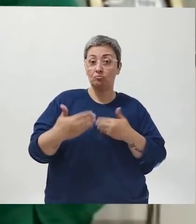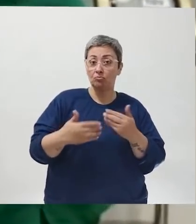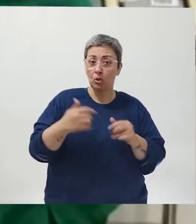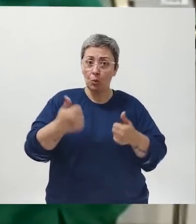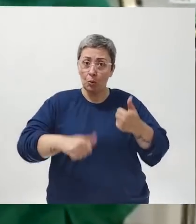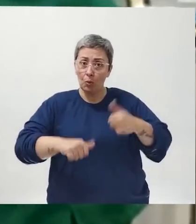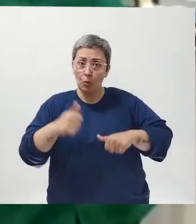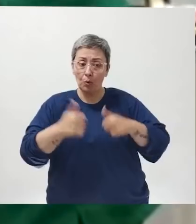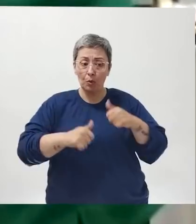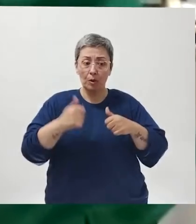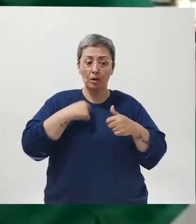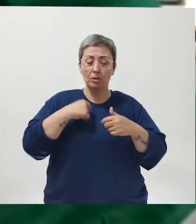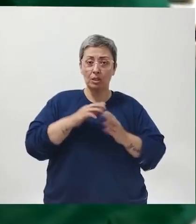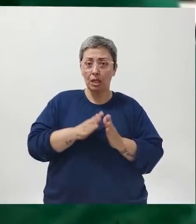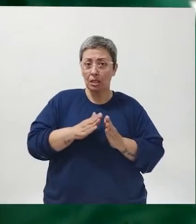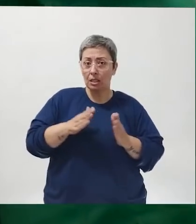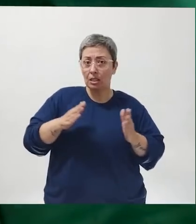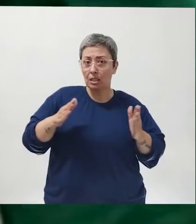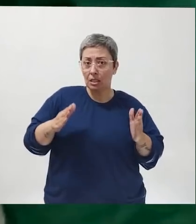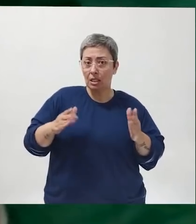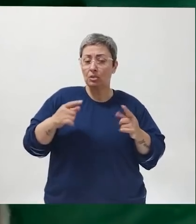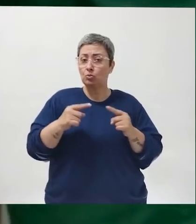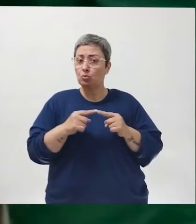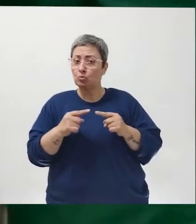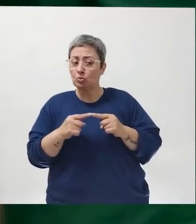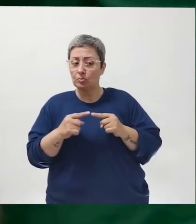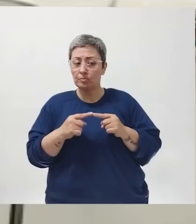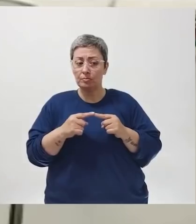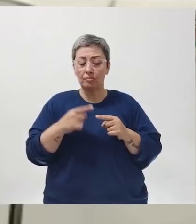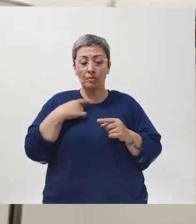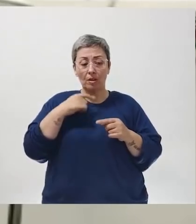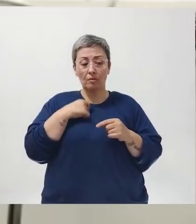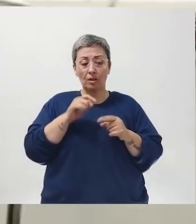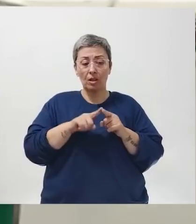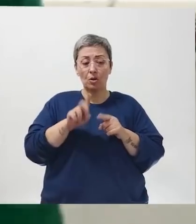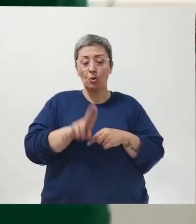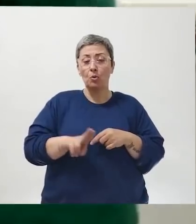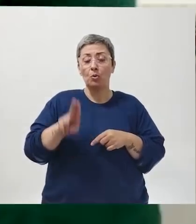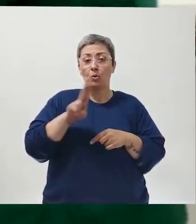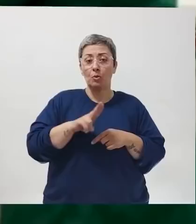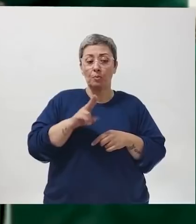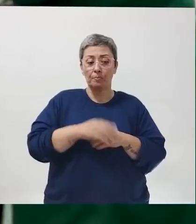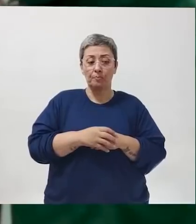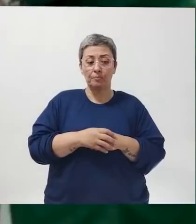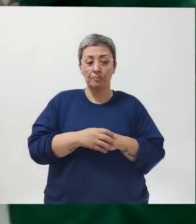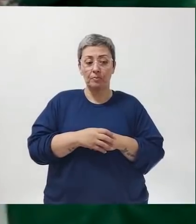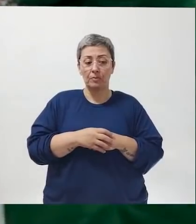forma adequada, ele vai utilizar uma balança